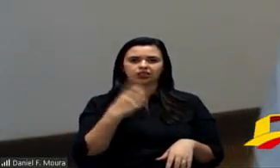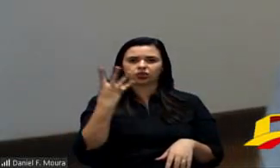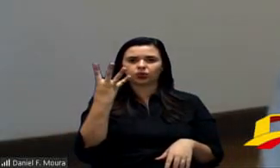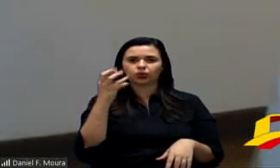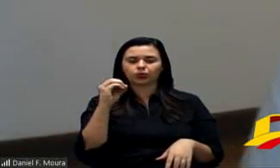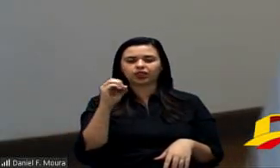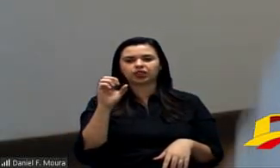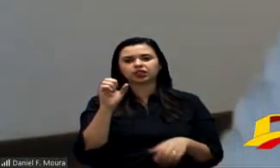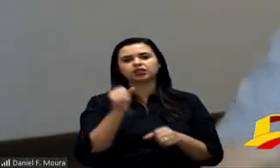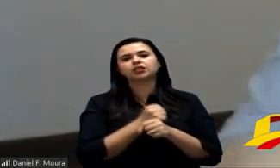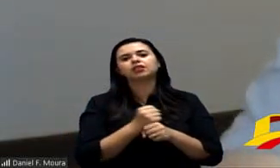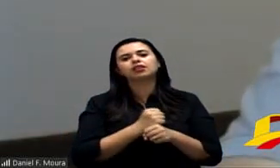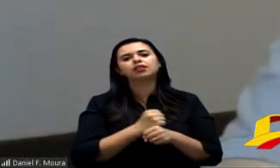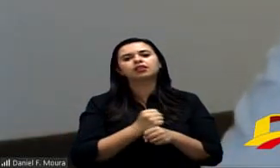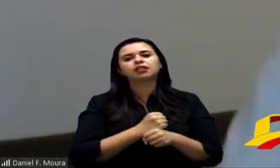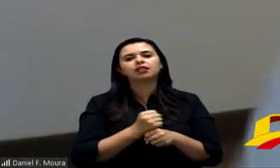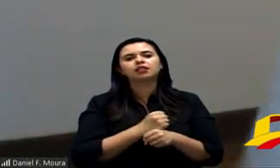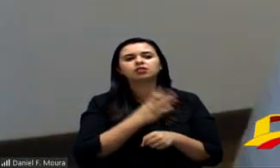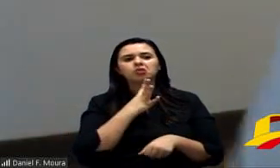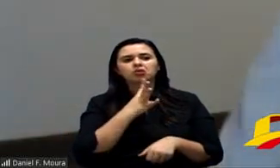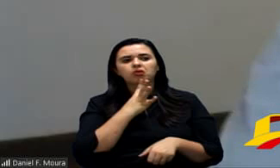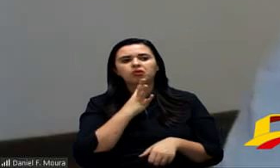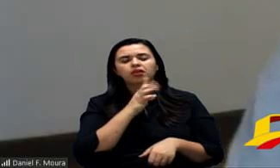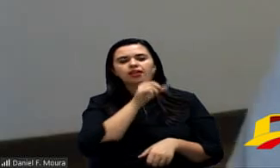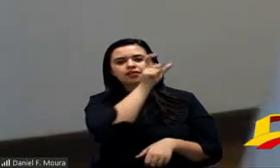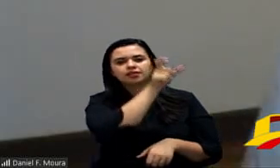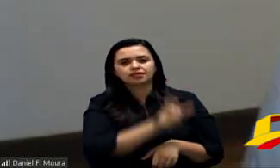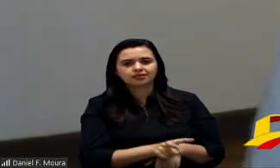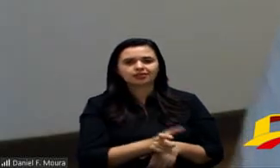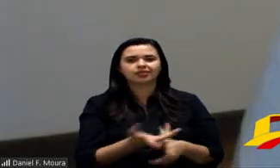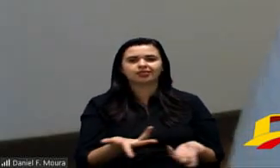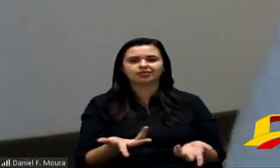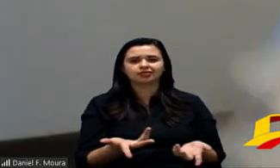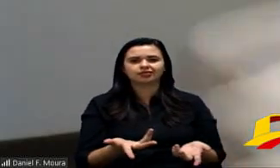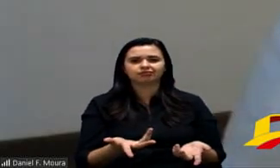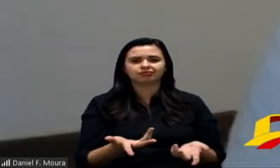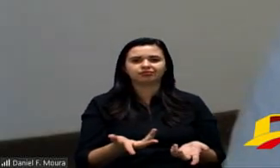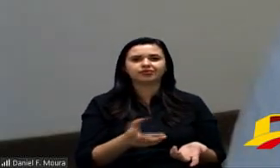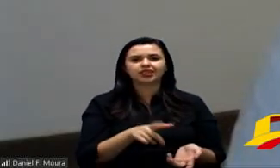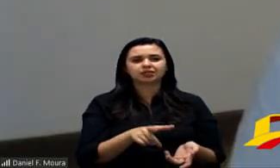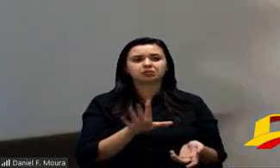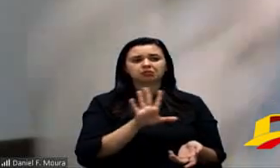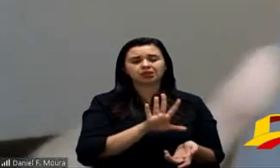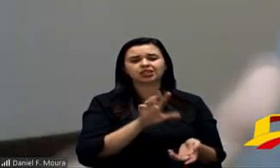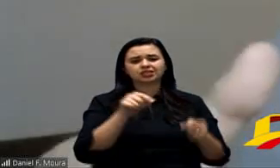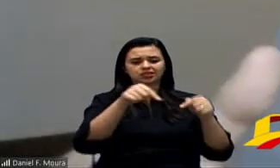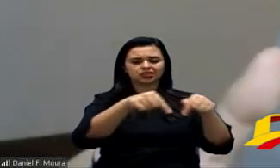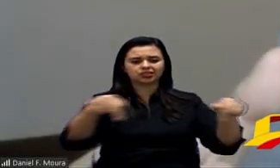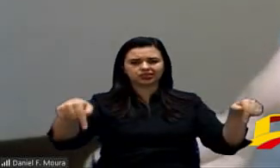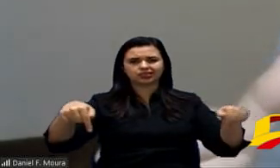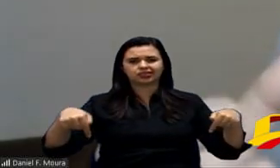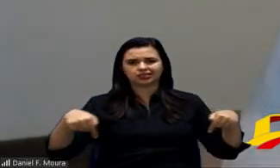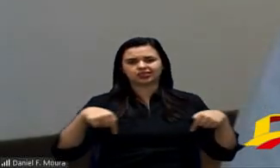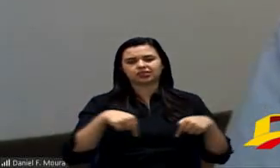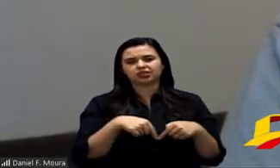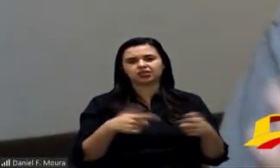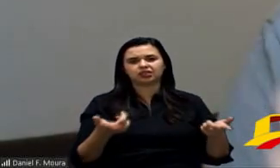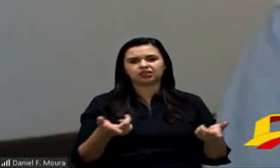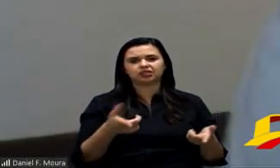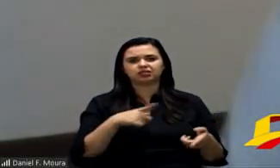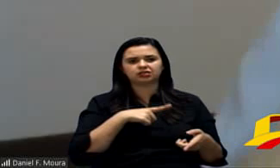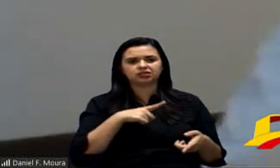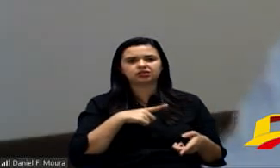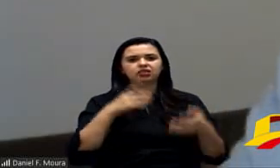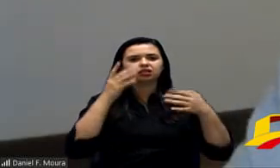não tem experiência em elefantes, ele tem experiência no Sandra. E nem no Sandra, porque na verdade o Sandra está num lugar pequeno, ele não reproduz o comportamento de elefante, ele